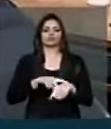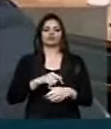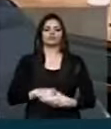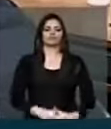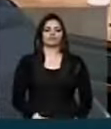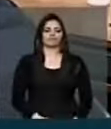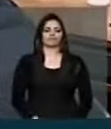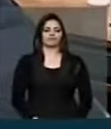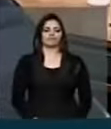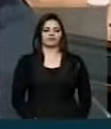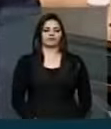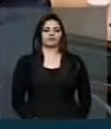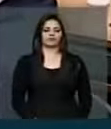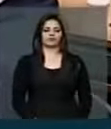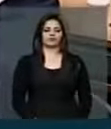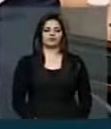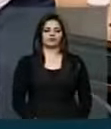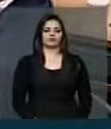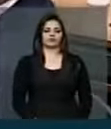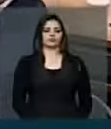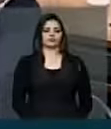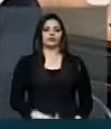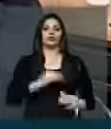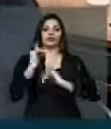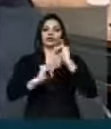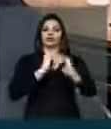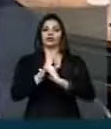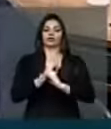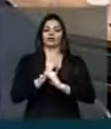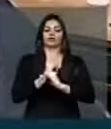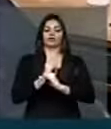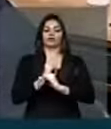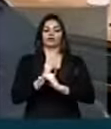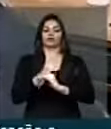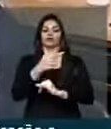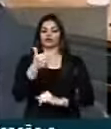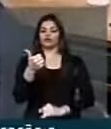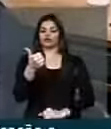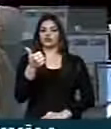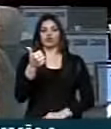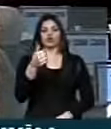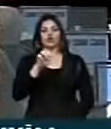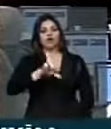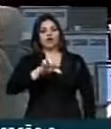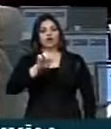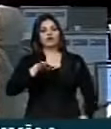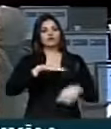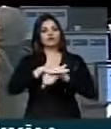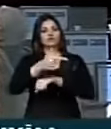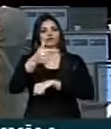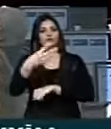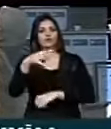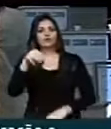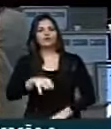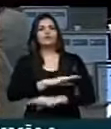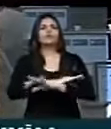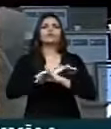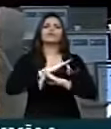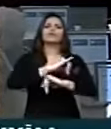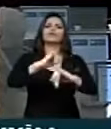21h54, é a manchete de hoje, tá bom. 24 minutos, publicou que o...